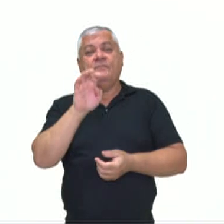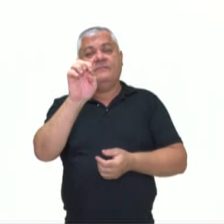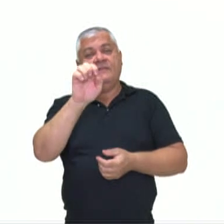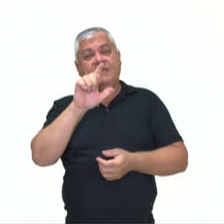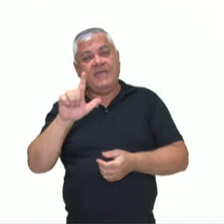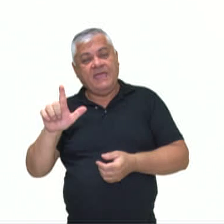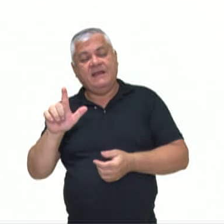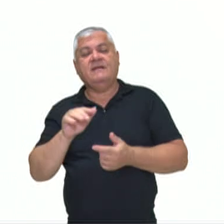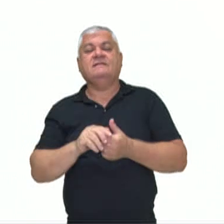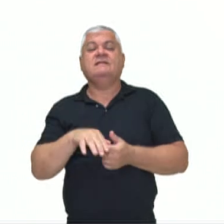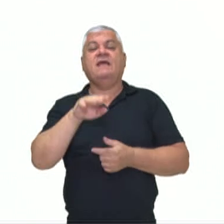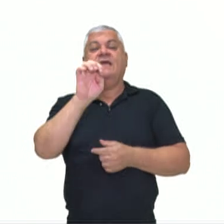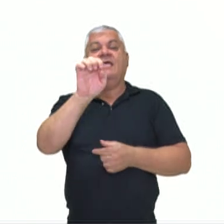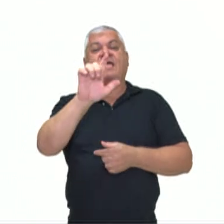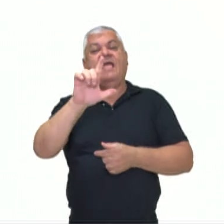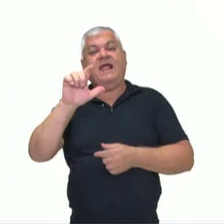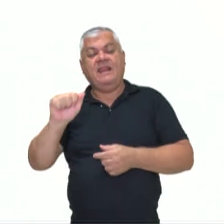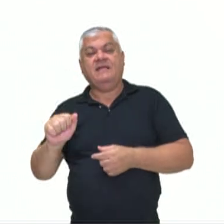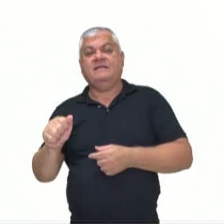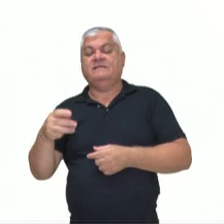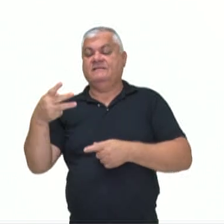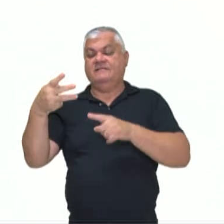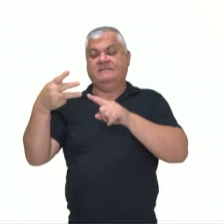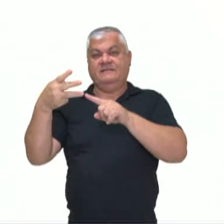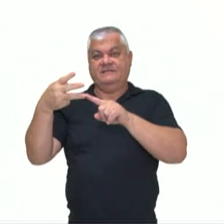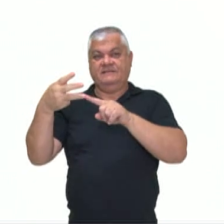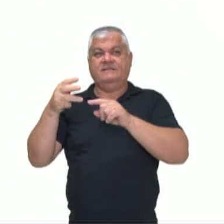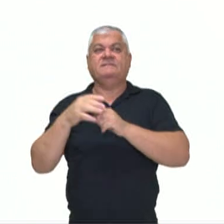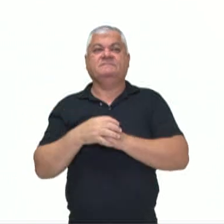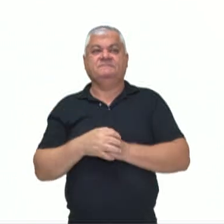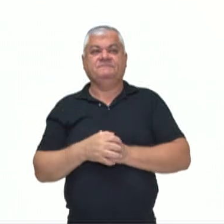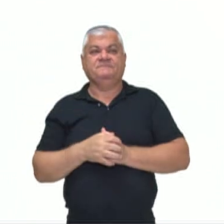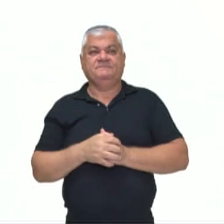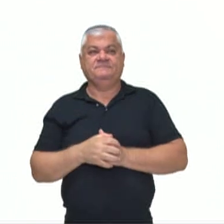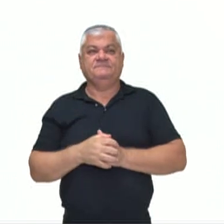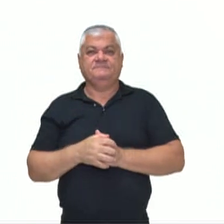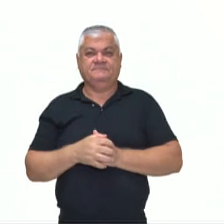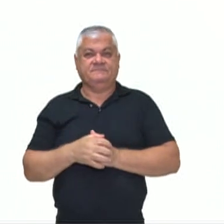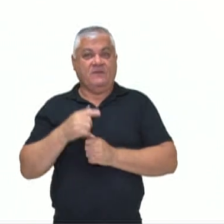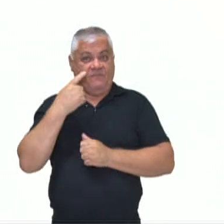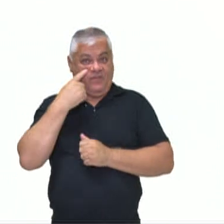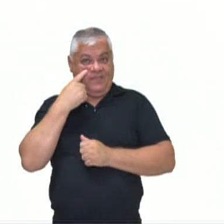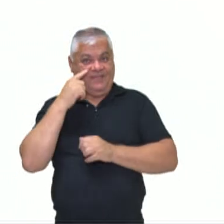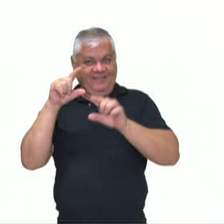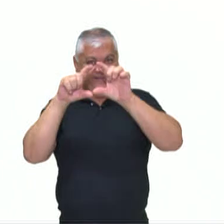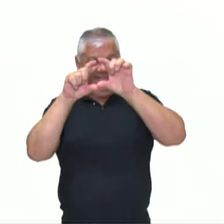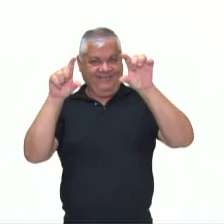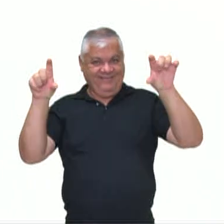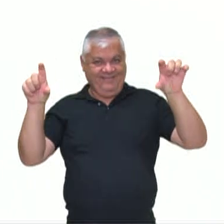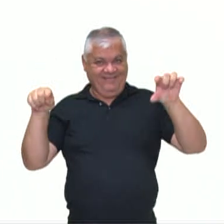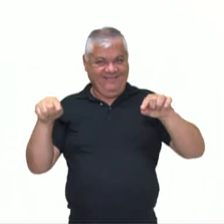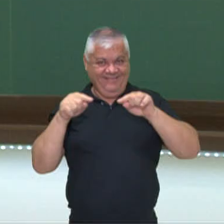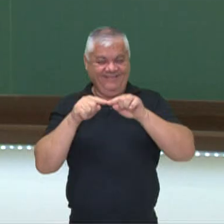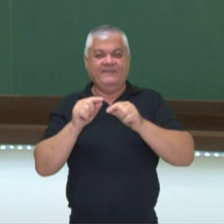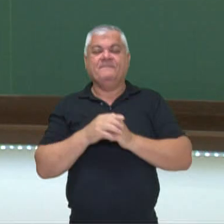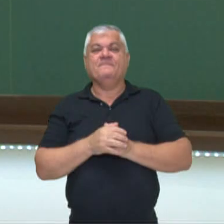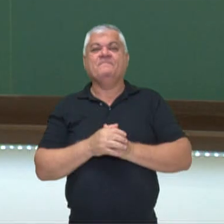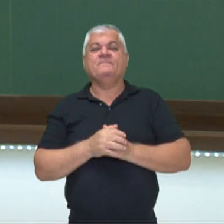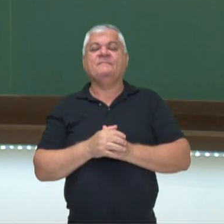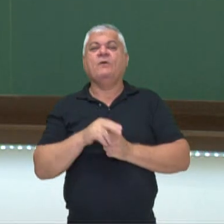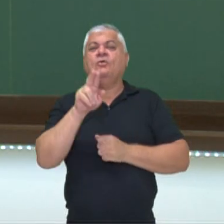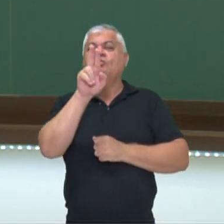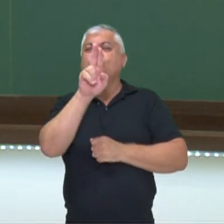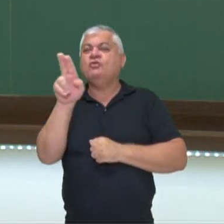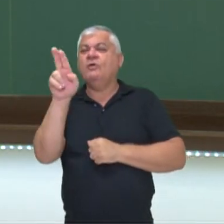são a terceira pessoa do plural. Castillo e Pablo no vienen. Esses são os sujeitos. Então eu vou substituir